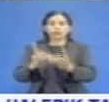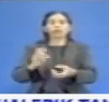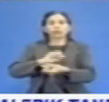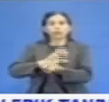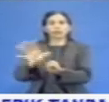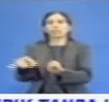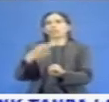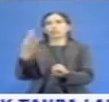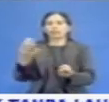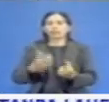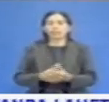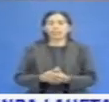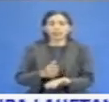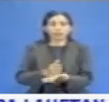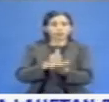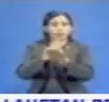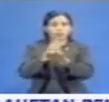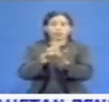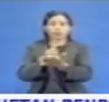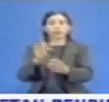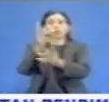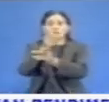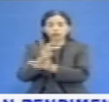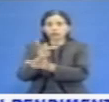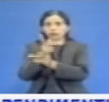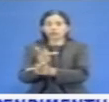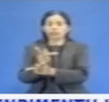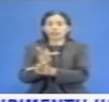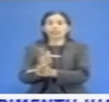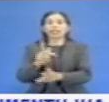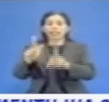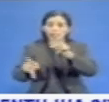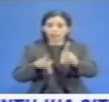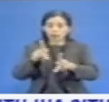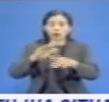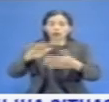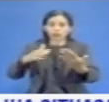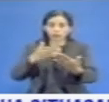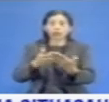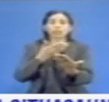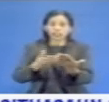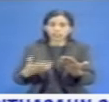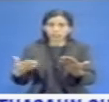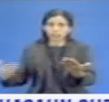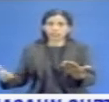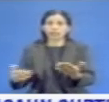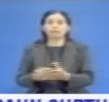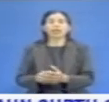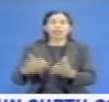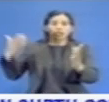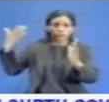Covid-19. Apoio na raça e cor segura, movimento humanitário, nossa sangue essencial Tebes, ba